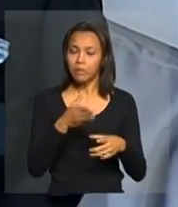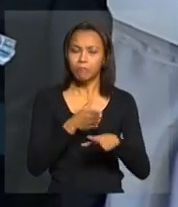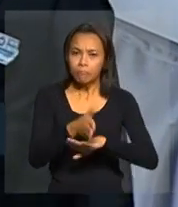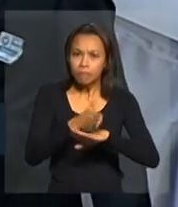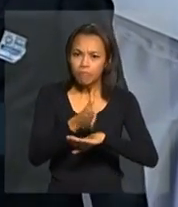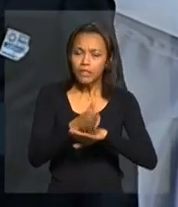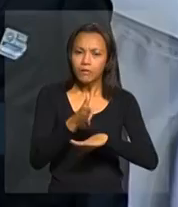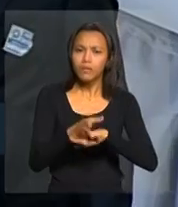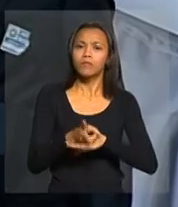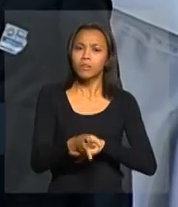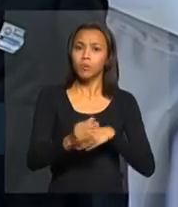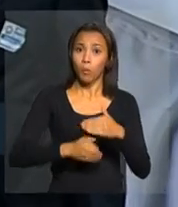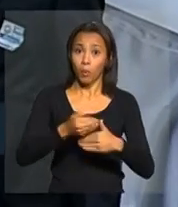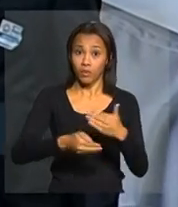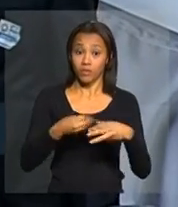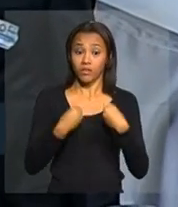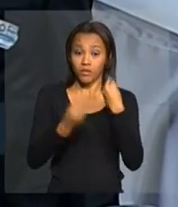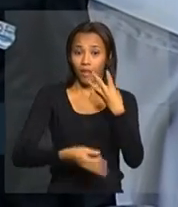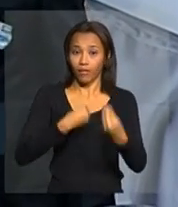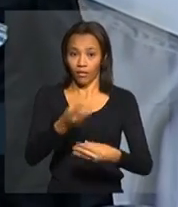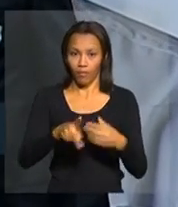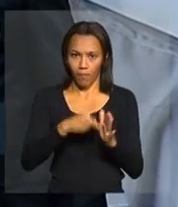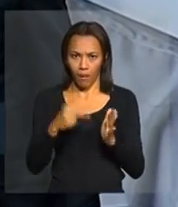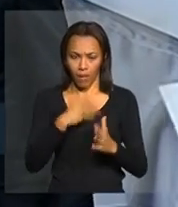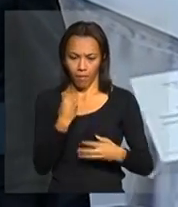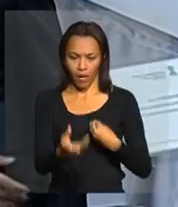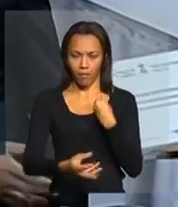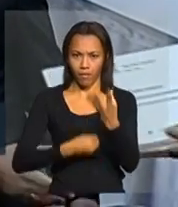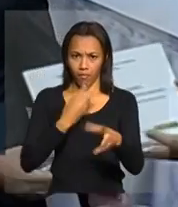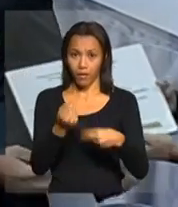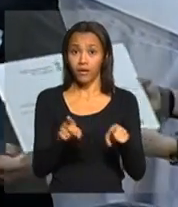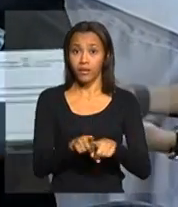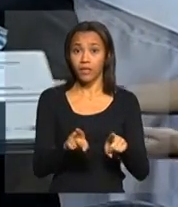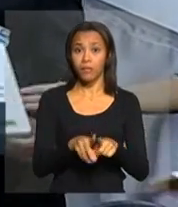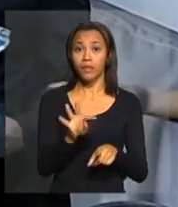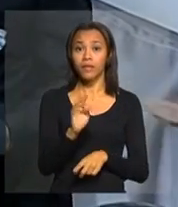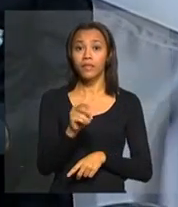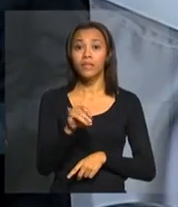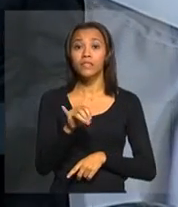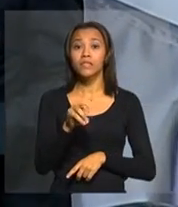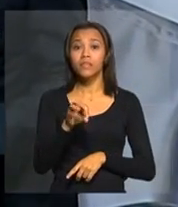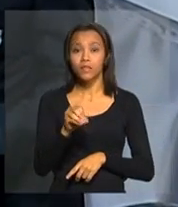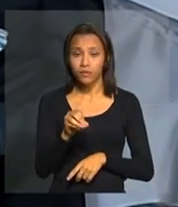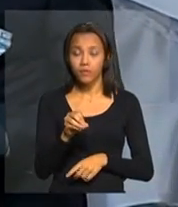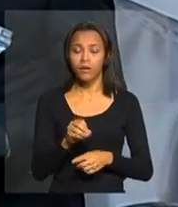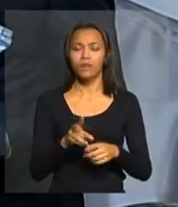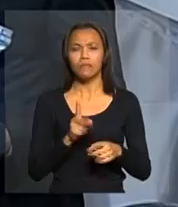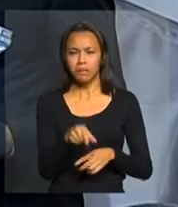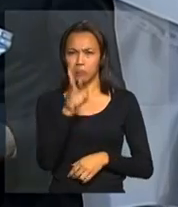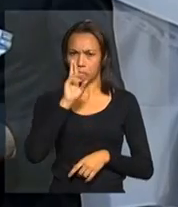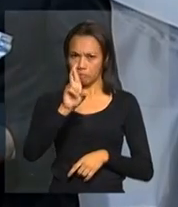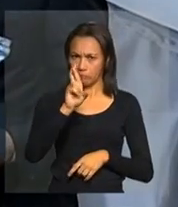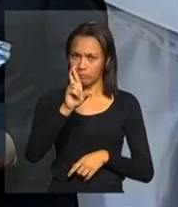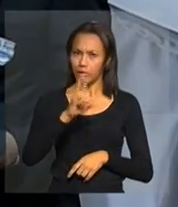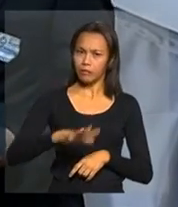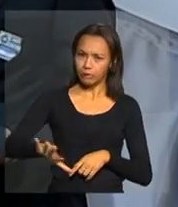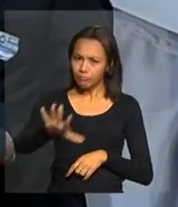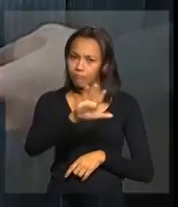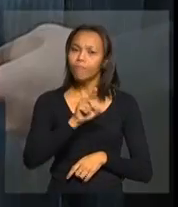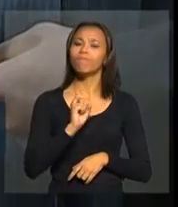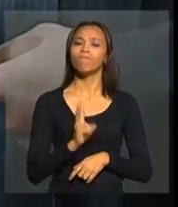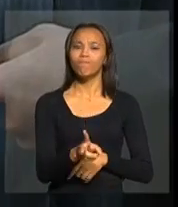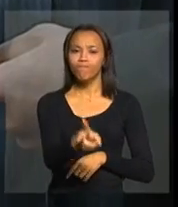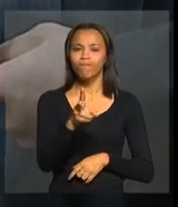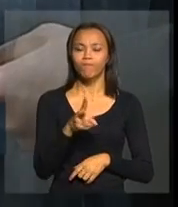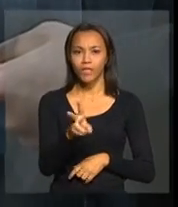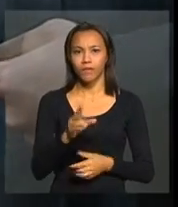participação no processo de doação de órgãos e tecidos para transplantes, tornando-se o líder estadual no ranking de